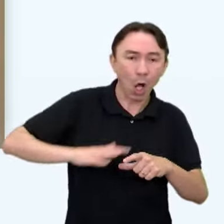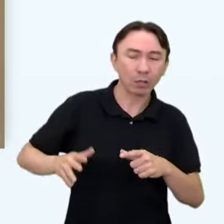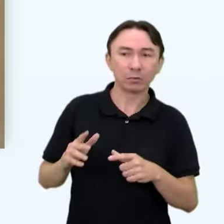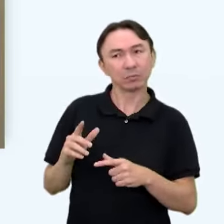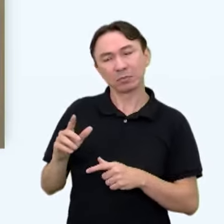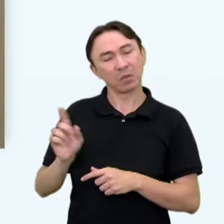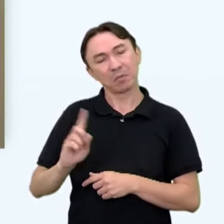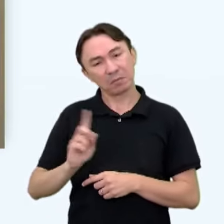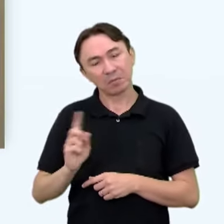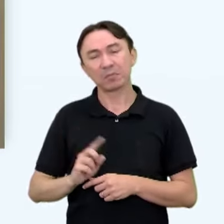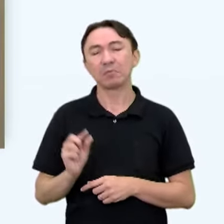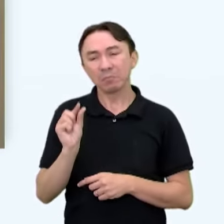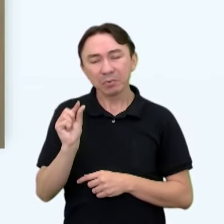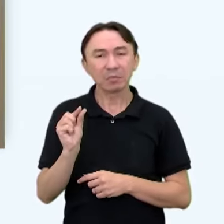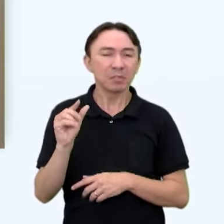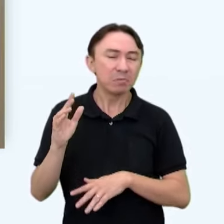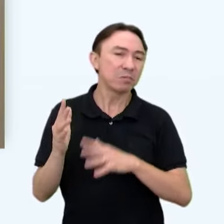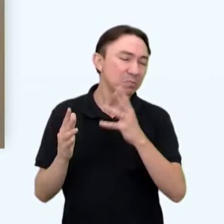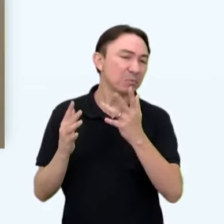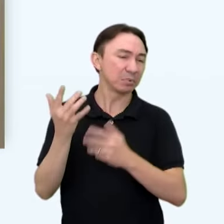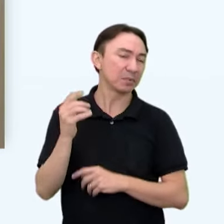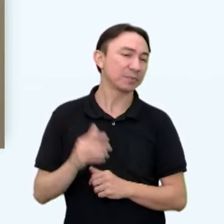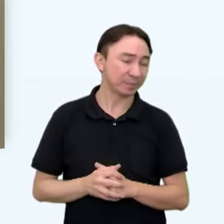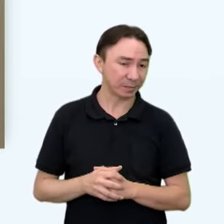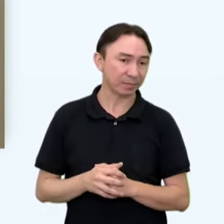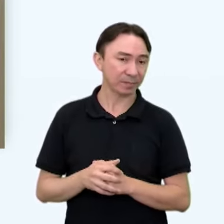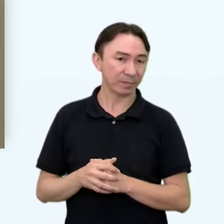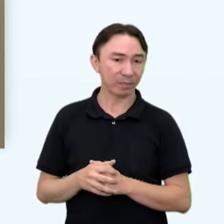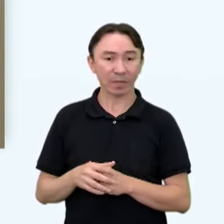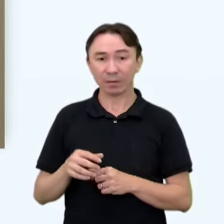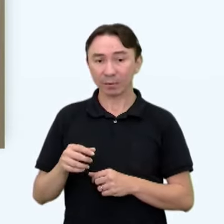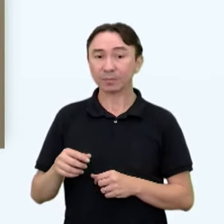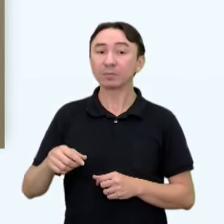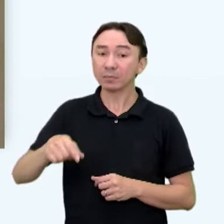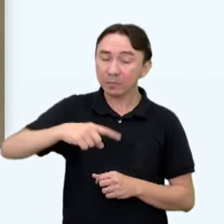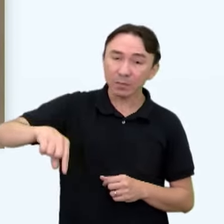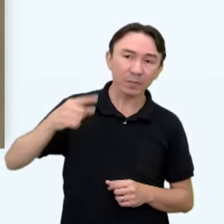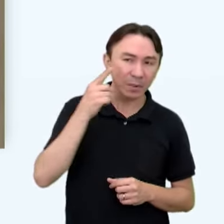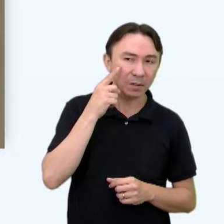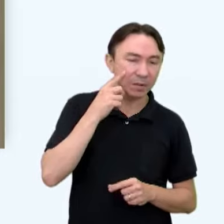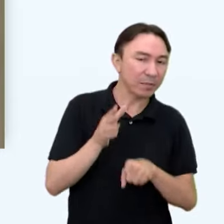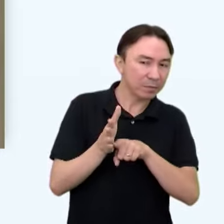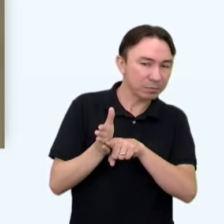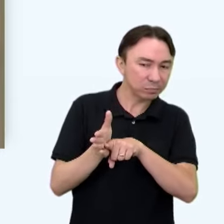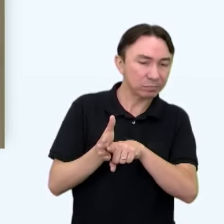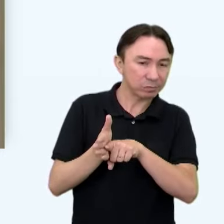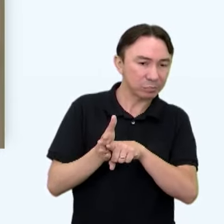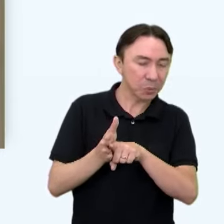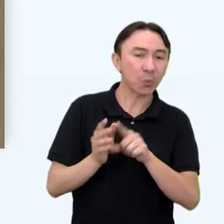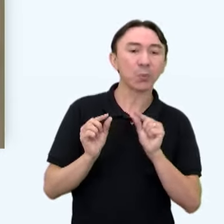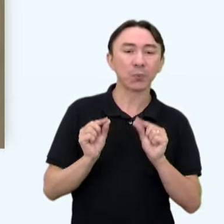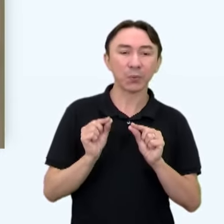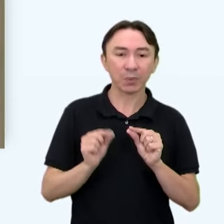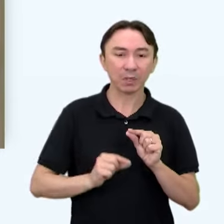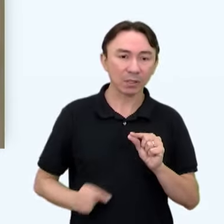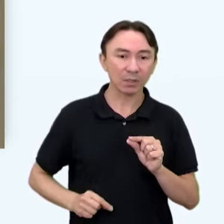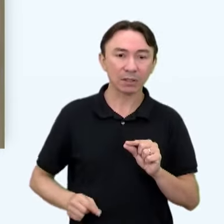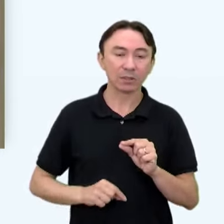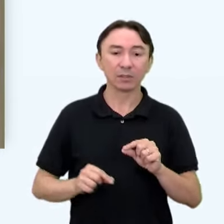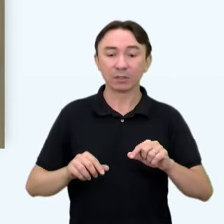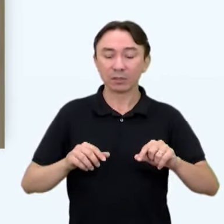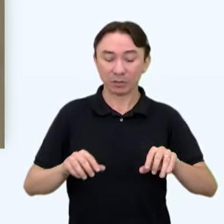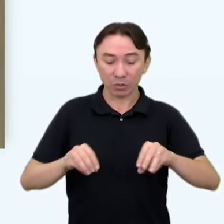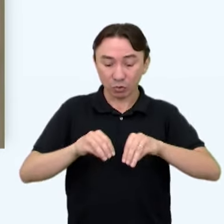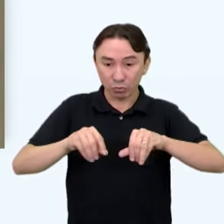de tremor. O que a gente mede no mapa de ameaça sísmica é a aceleração do chão, que tem um